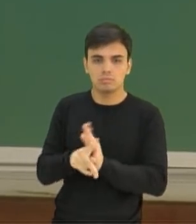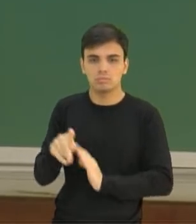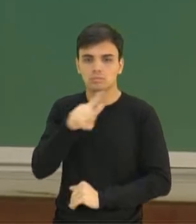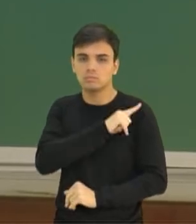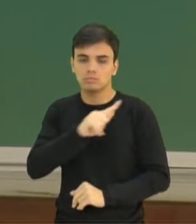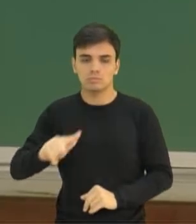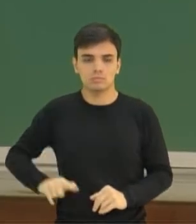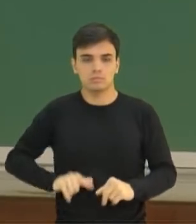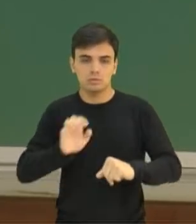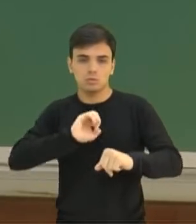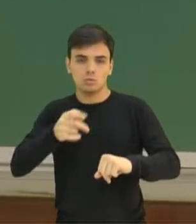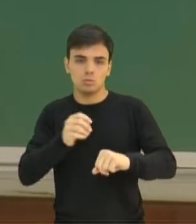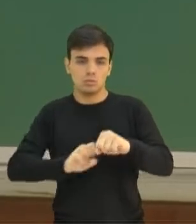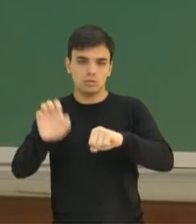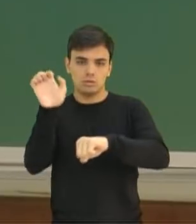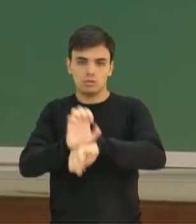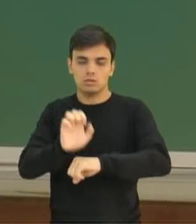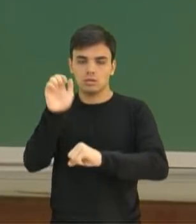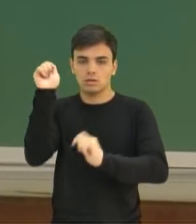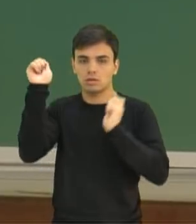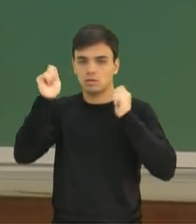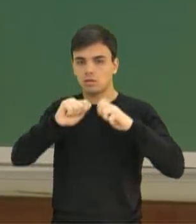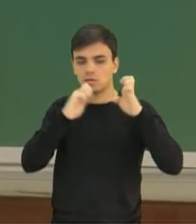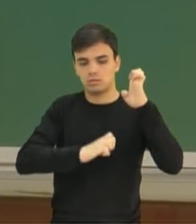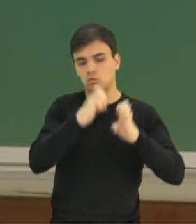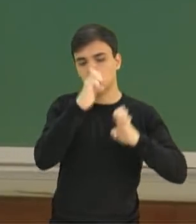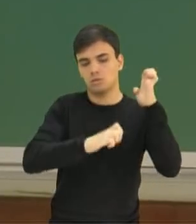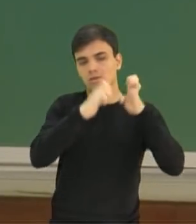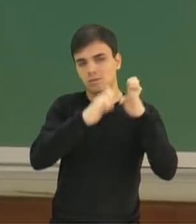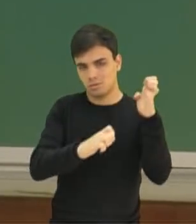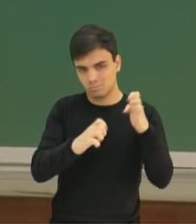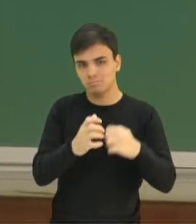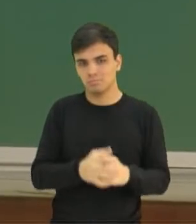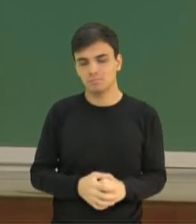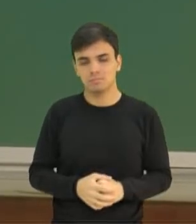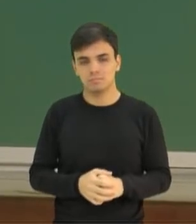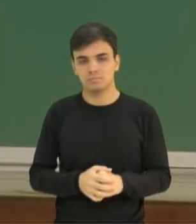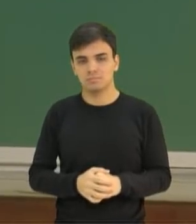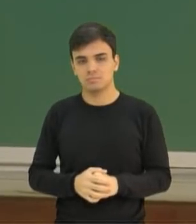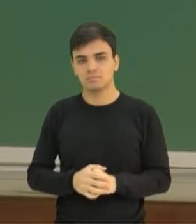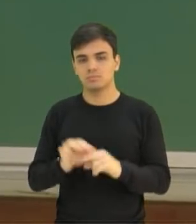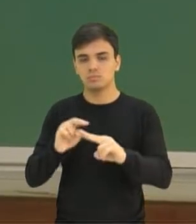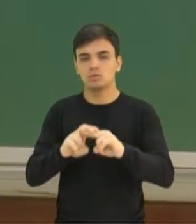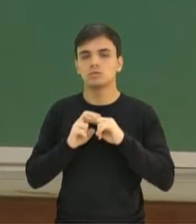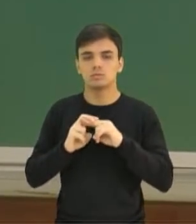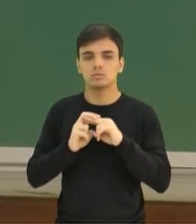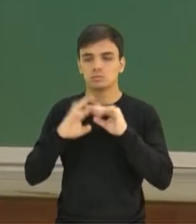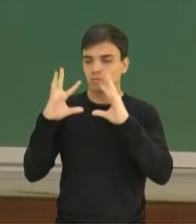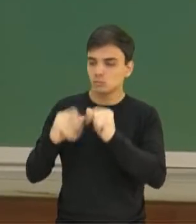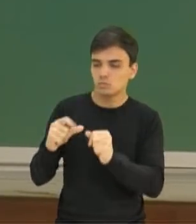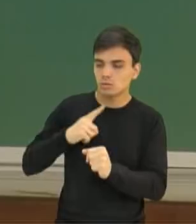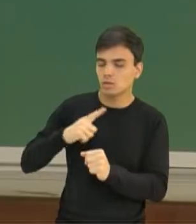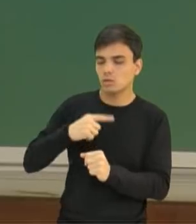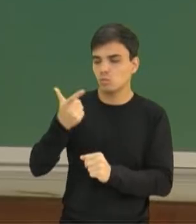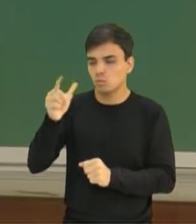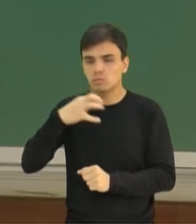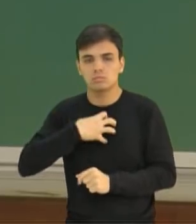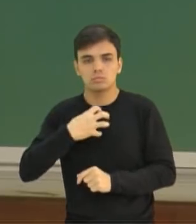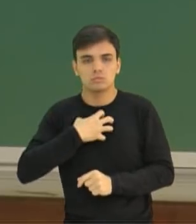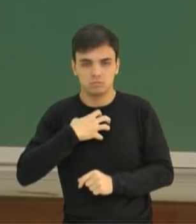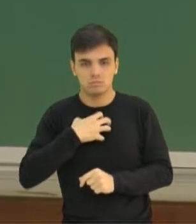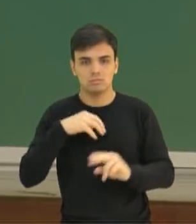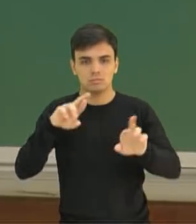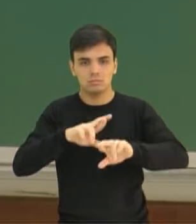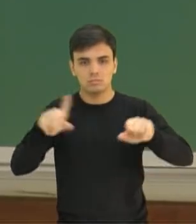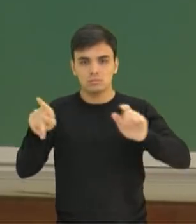dos estados para que as indústrias se instalem na região. Tudo isso começa a dar uma outra cara, uma outra forma